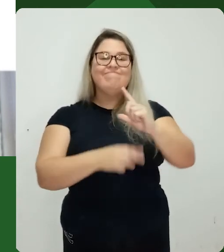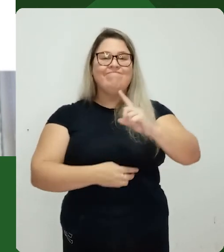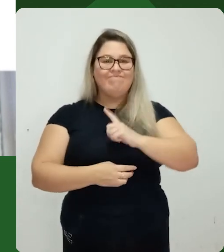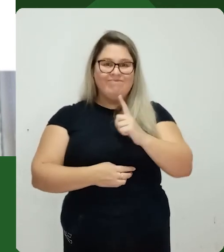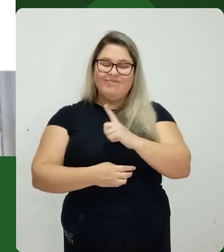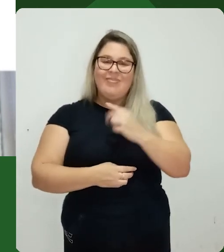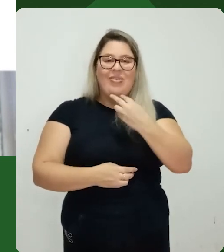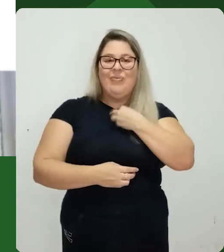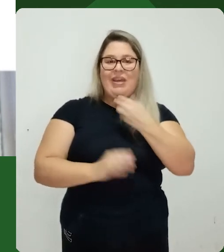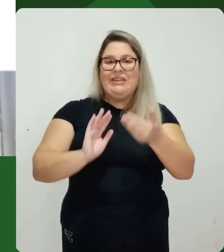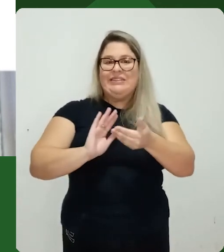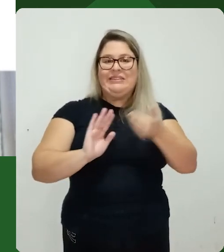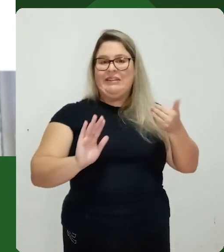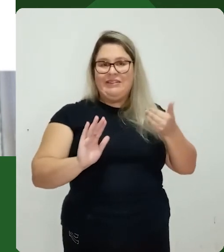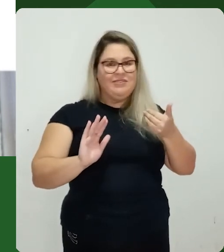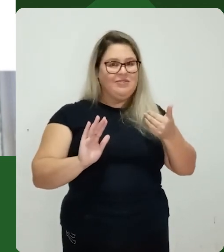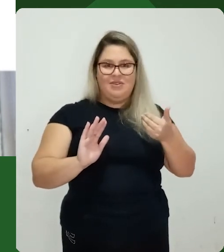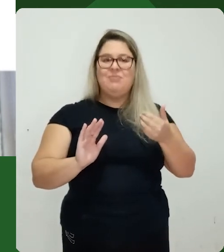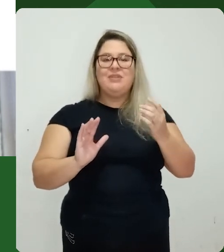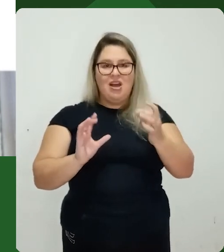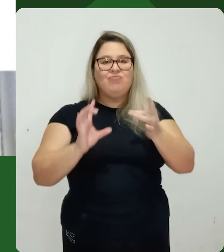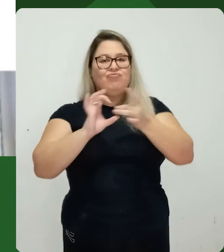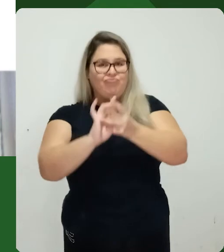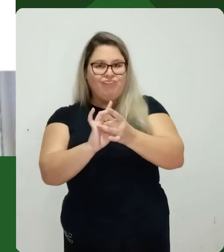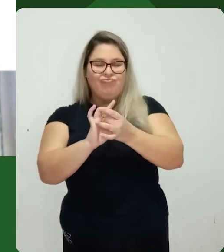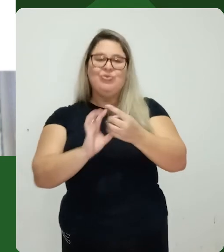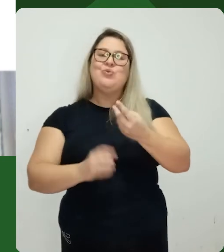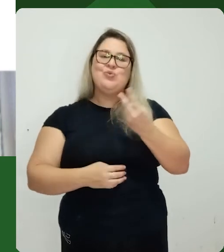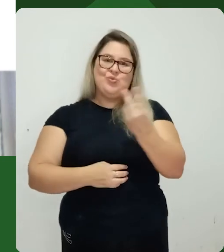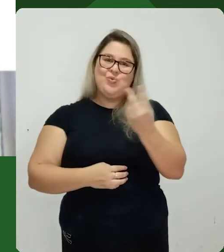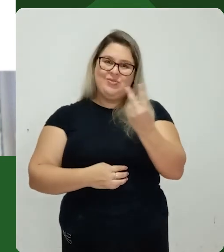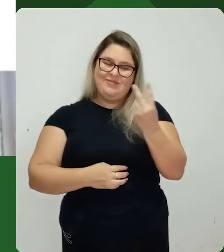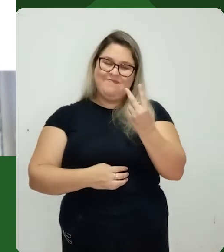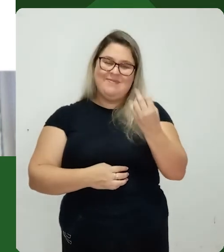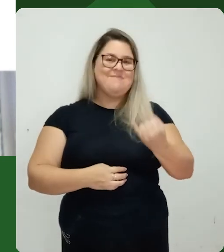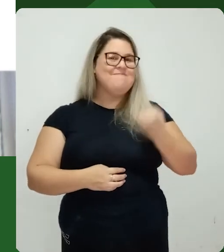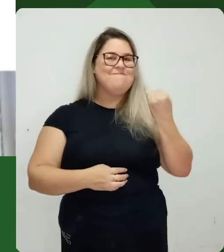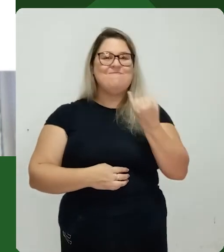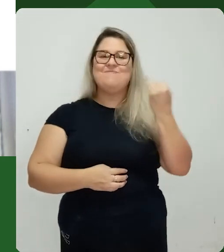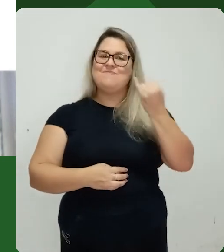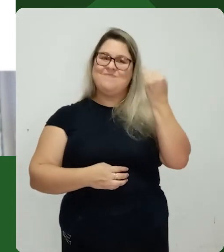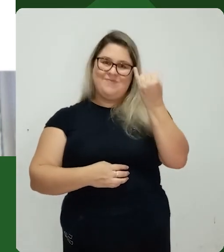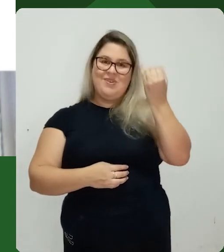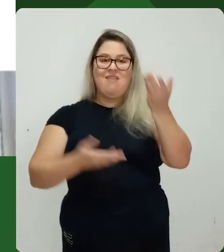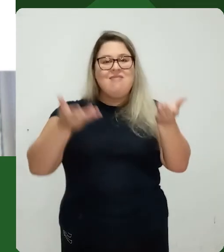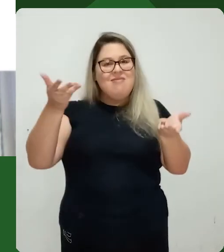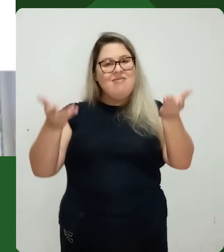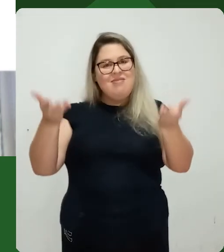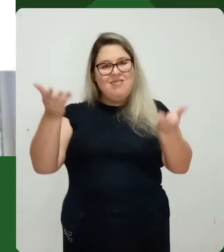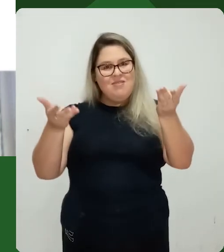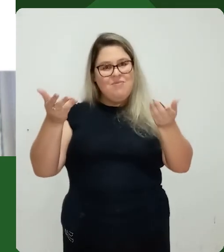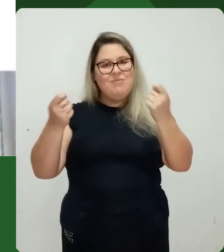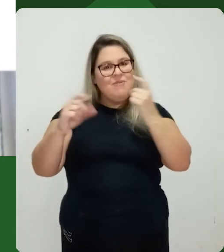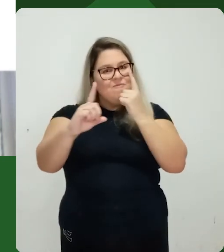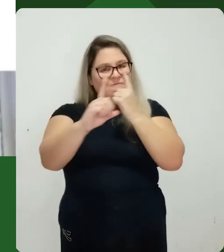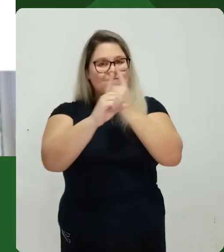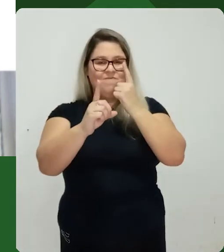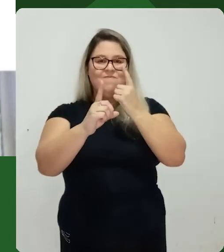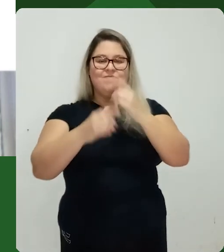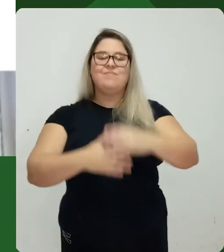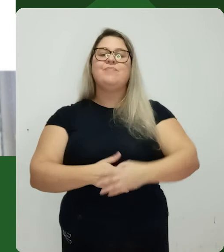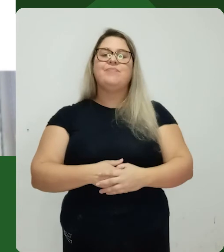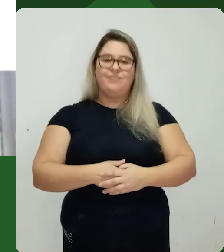e a abertura do diafragma. Ela depende dos dois, assim, não tem como a gente pensar na exposição da